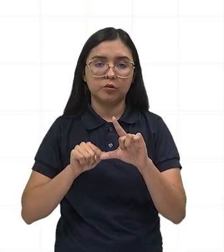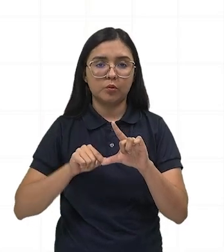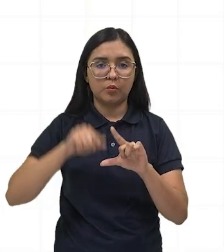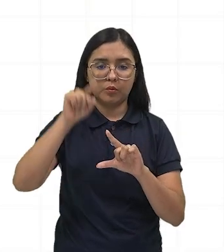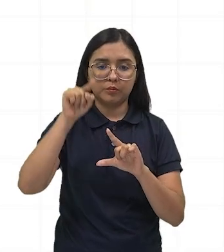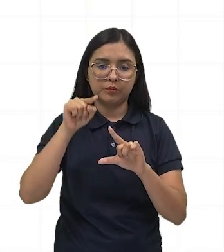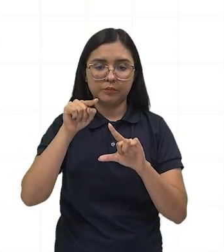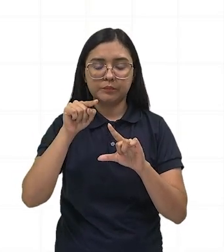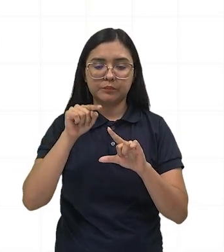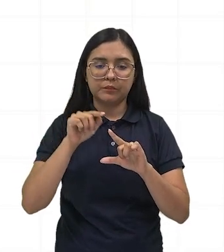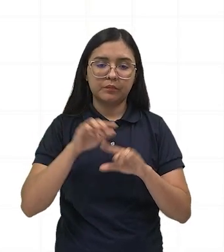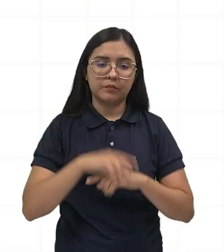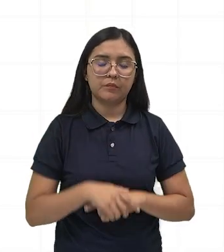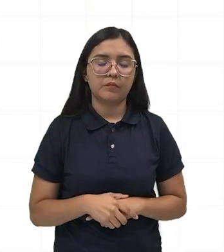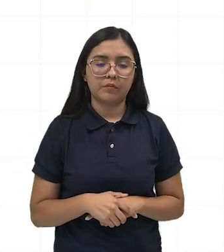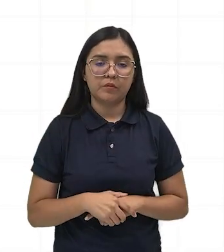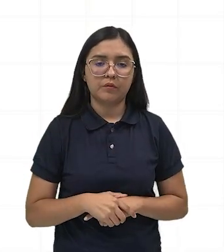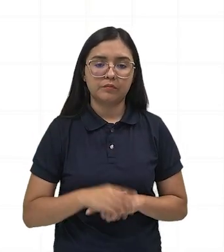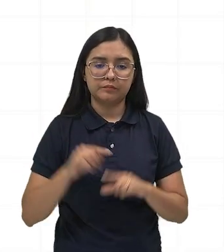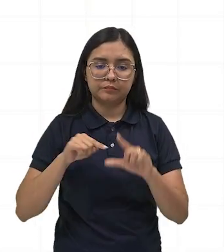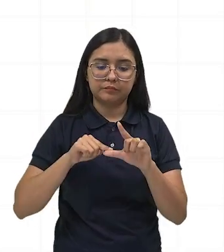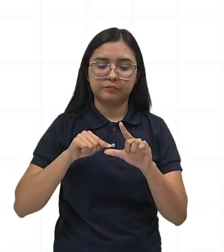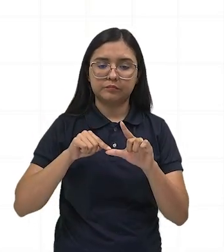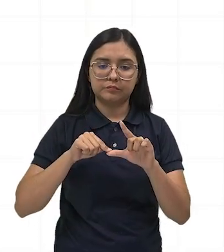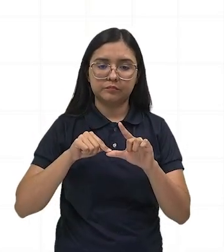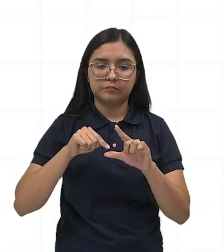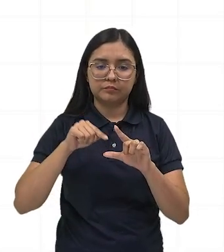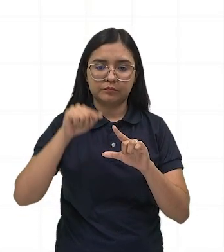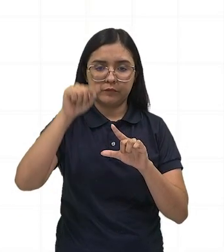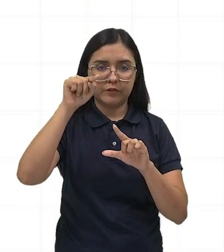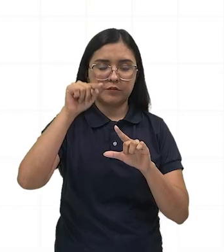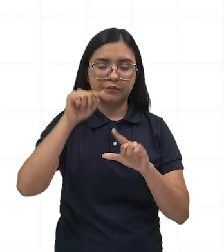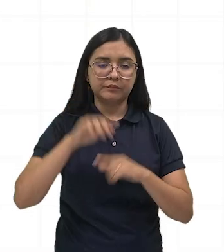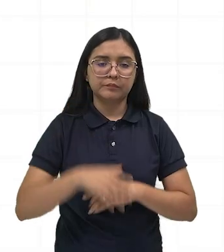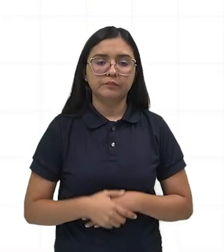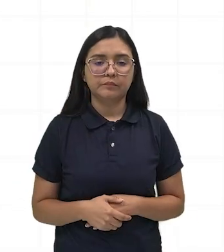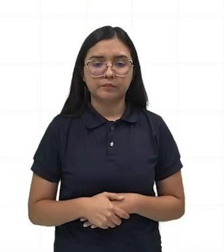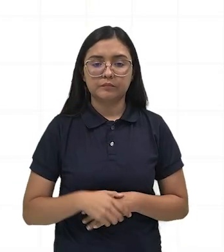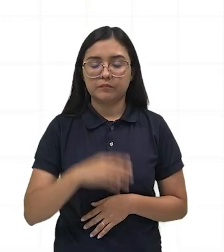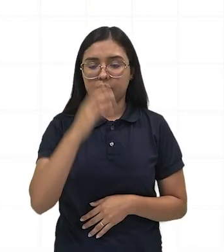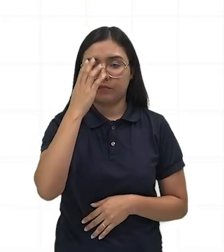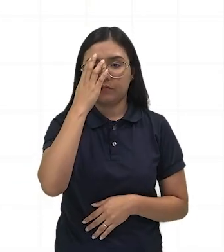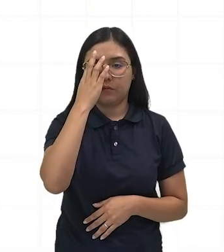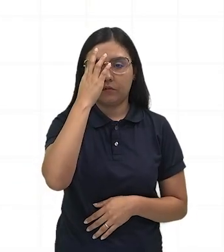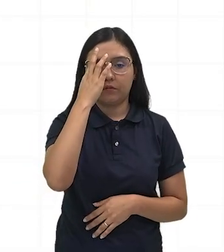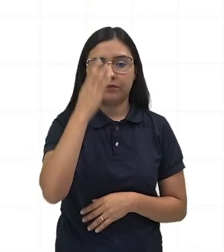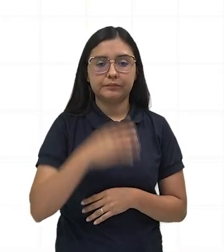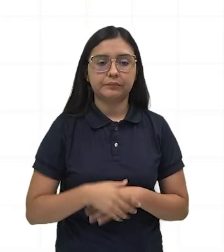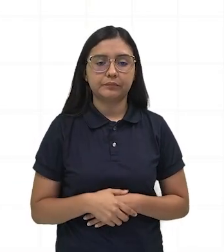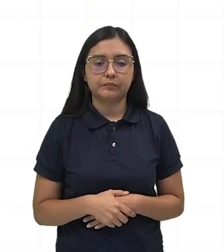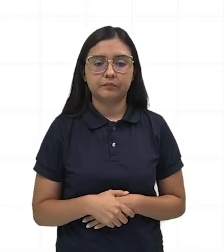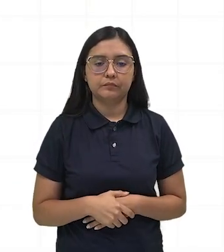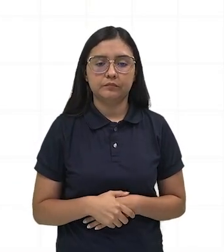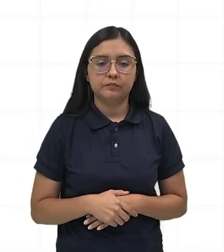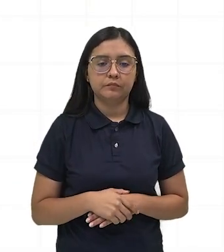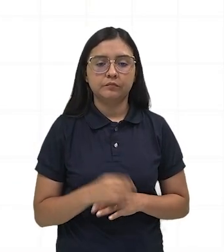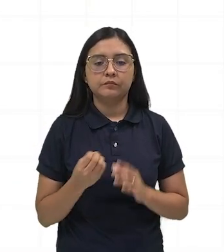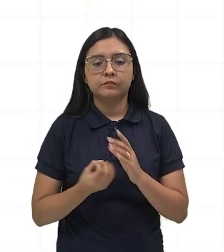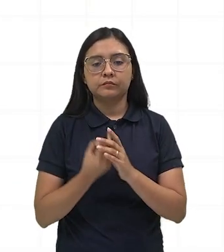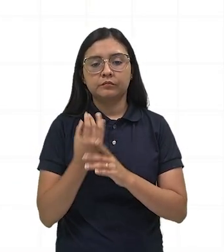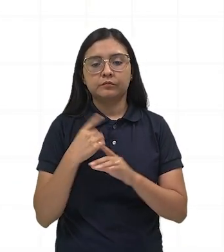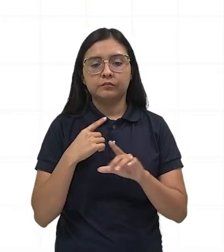ela não vai para o vértice. Ela vai reta, tá? Então, ela vai reta e vai formando